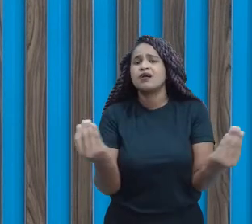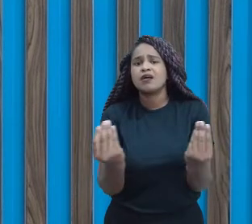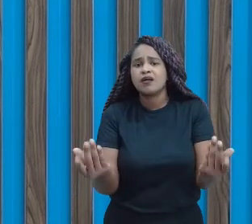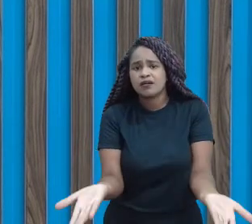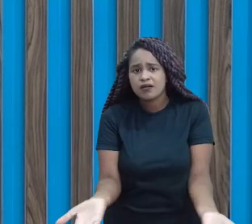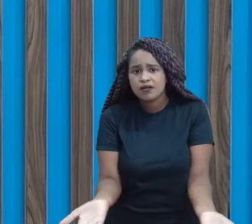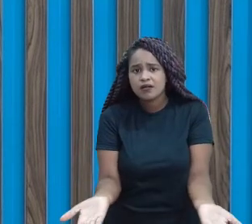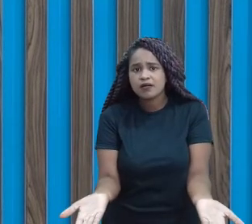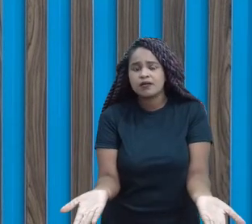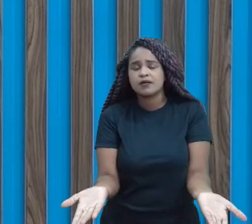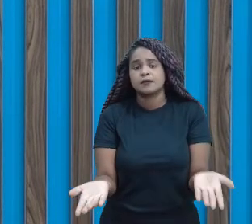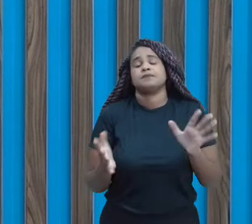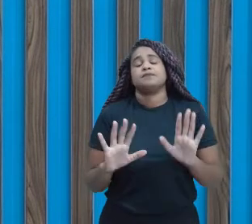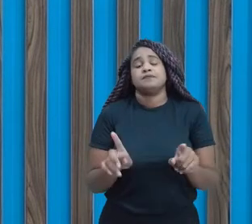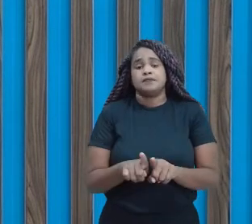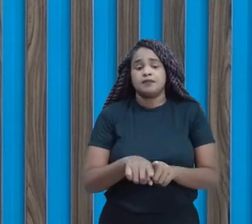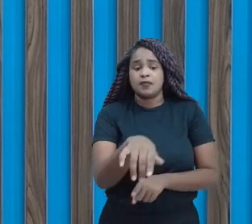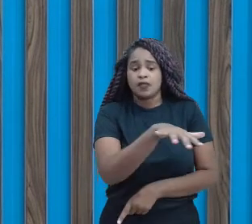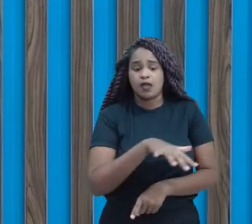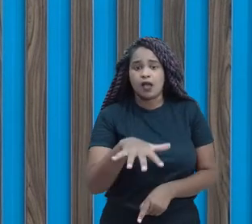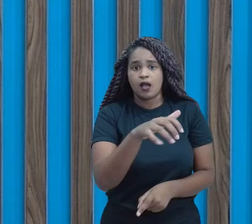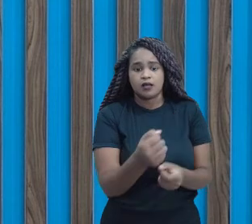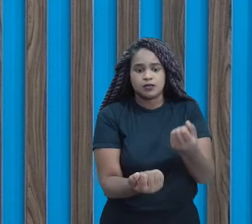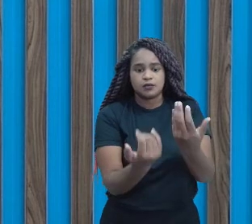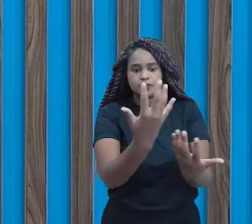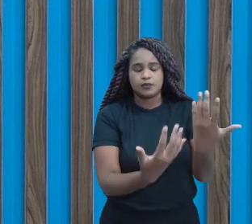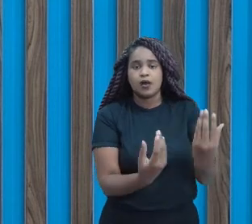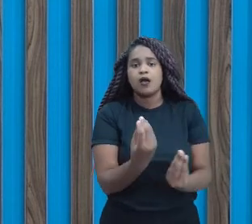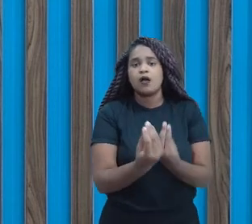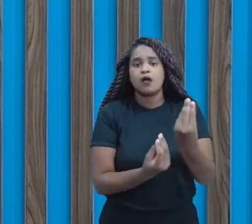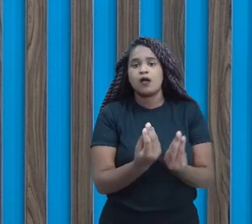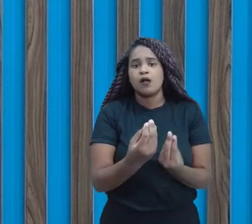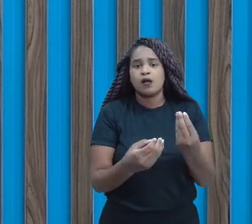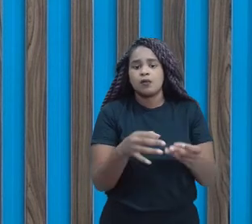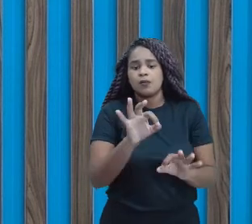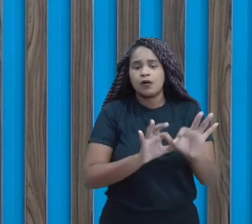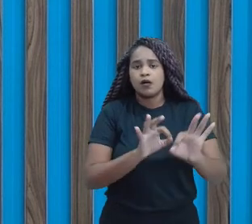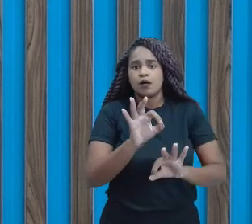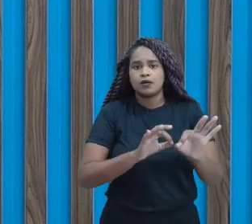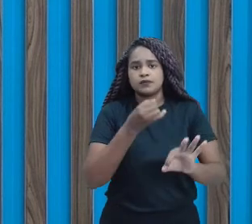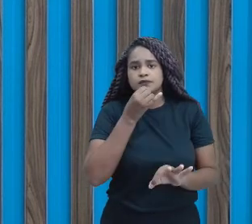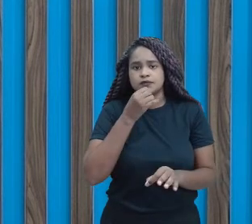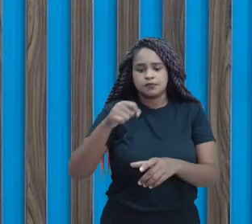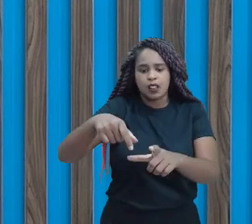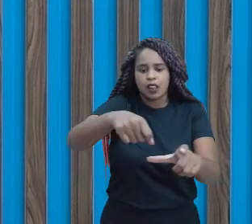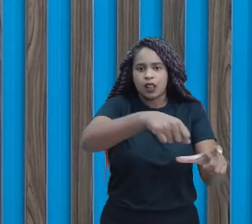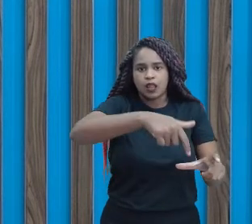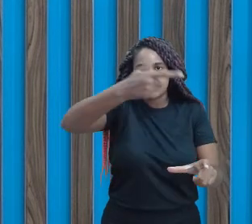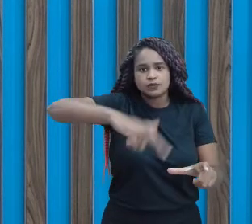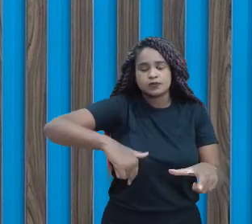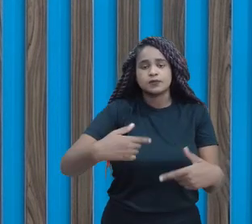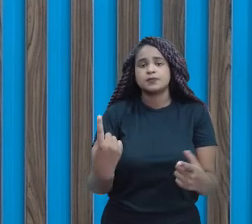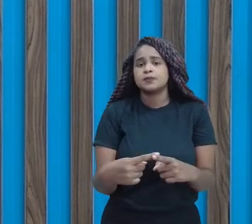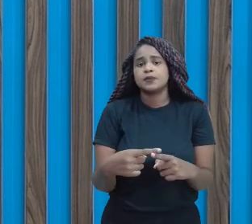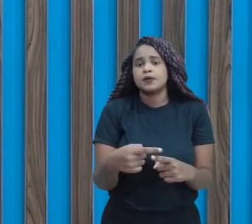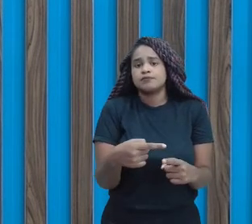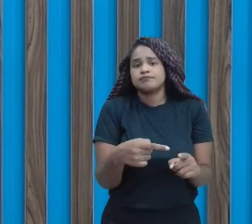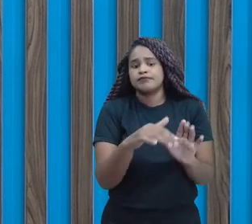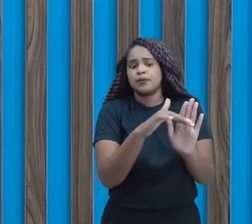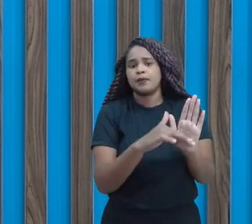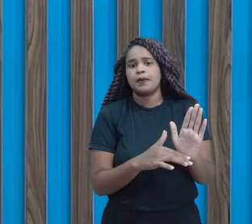Porque não há um reflorestamento dessa área. Porque não há uma política do IBAMA, do CMBio, do governo